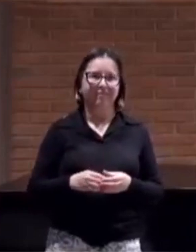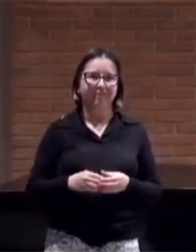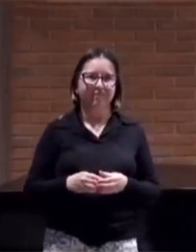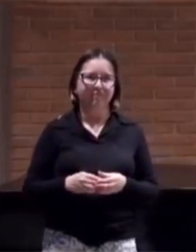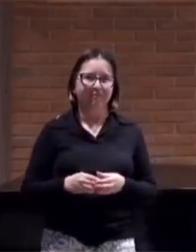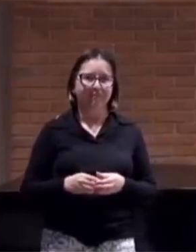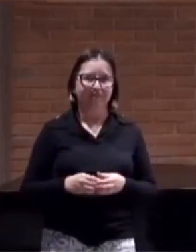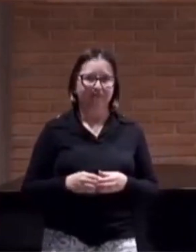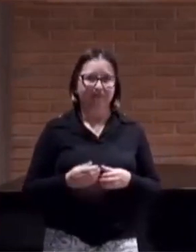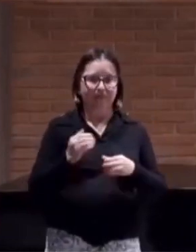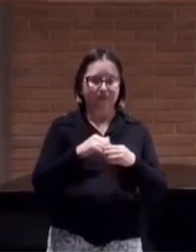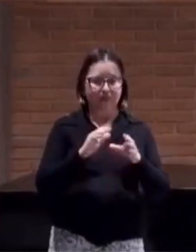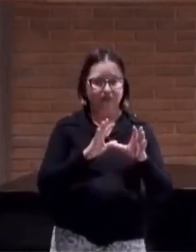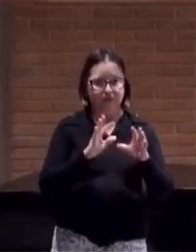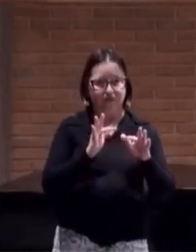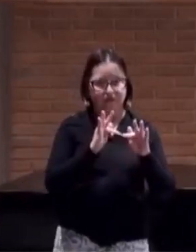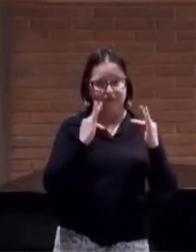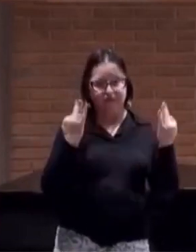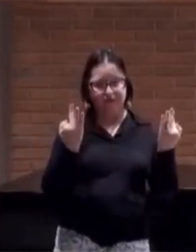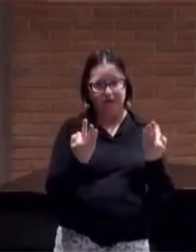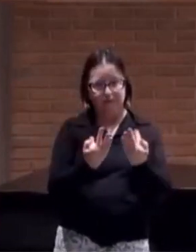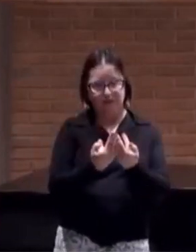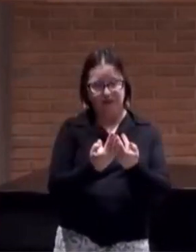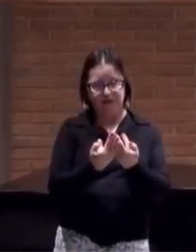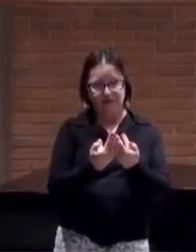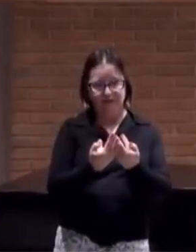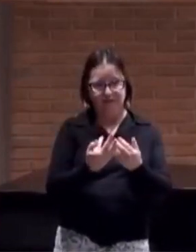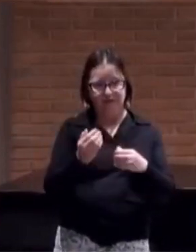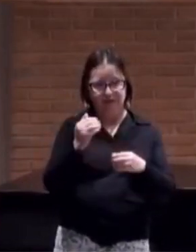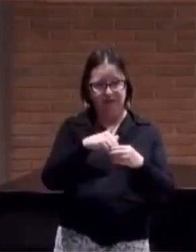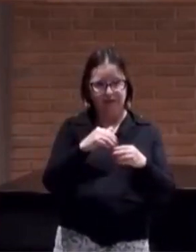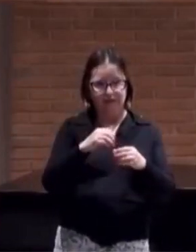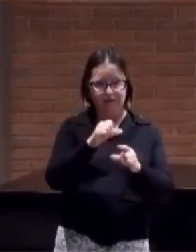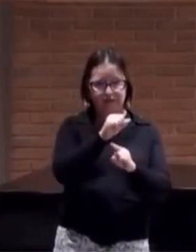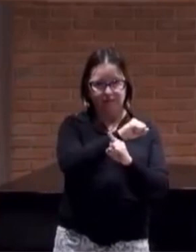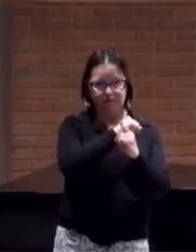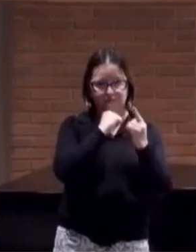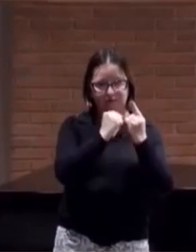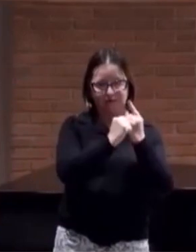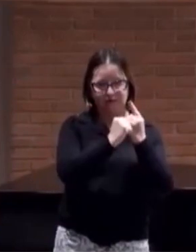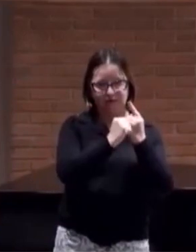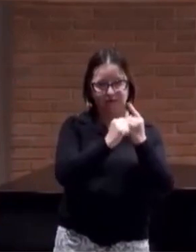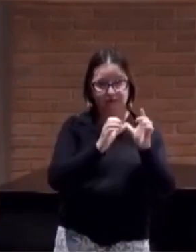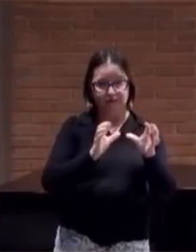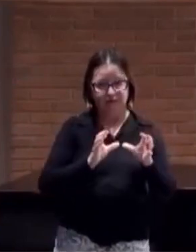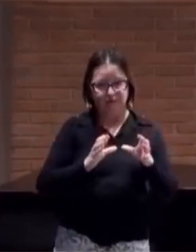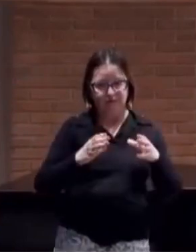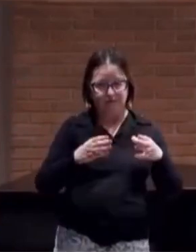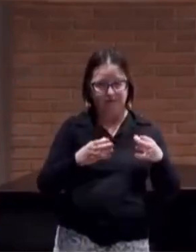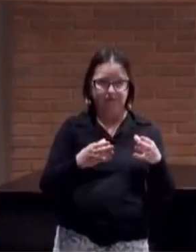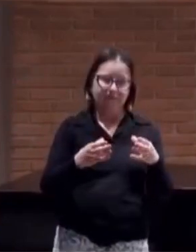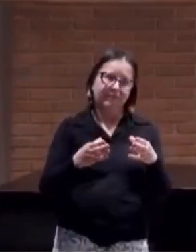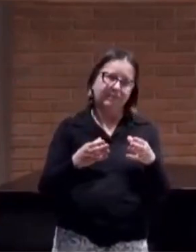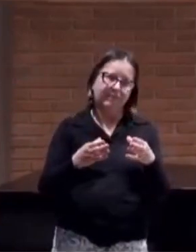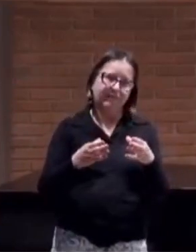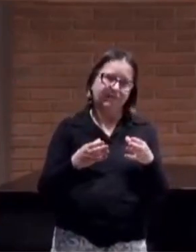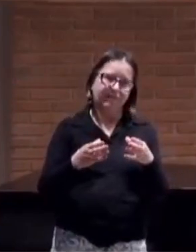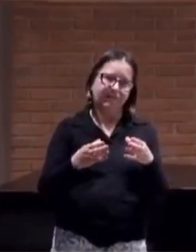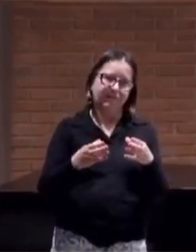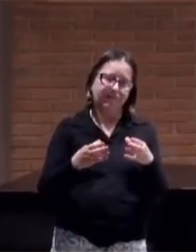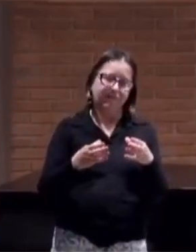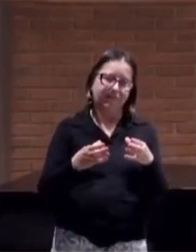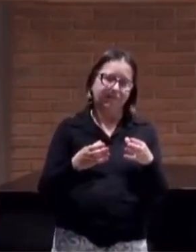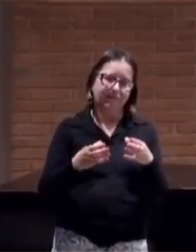família, dentro de uma sociedade, de um grupo que vive